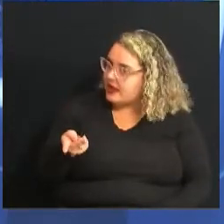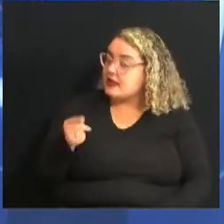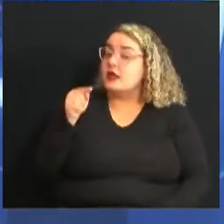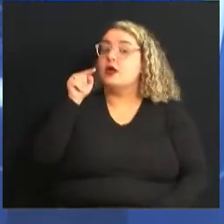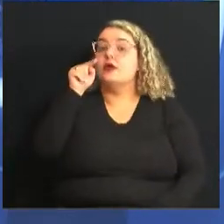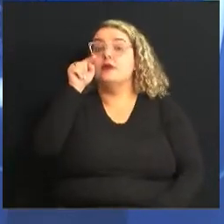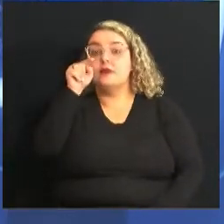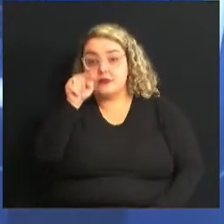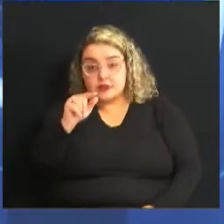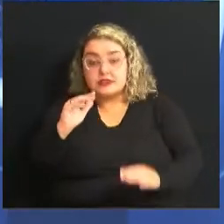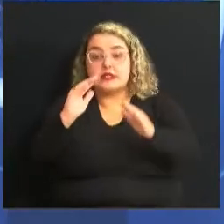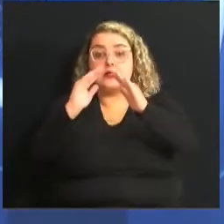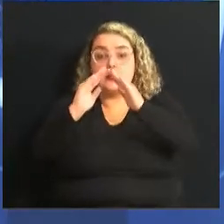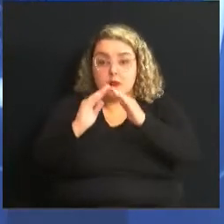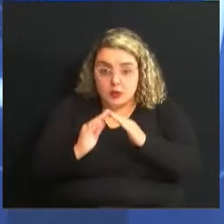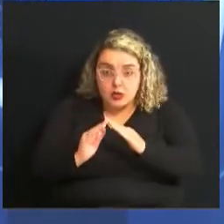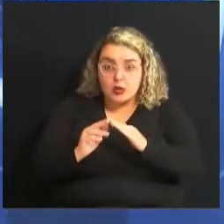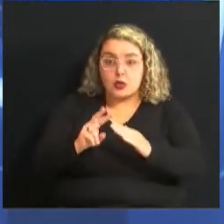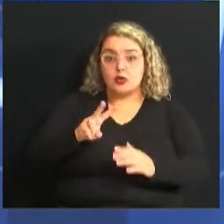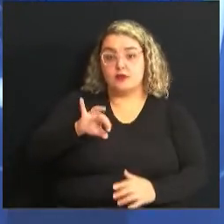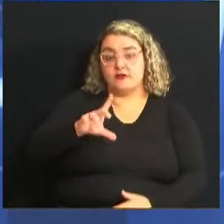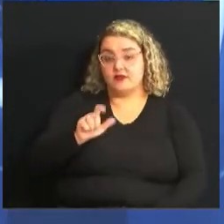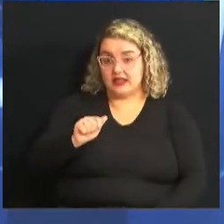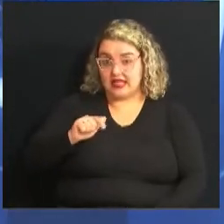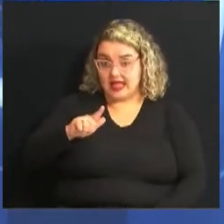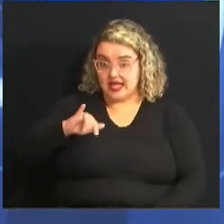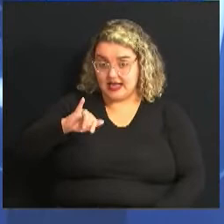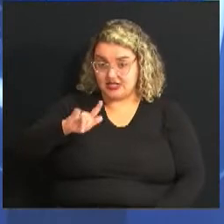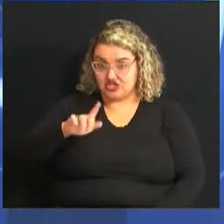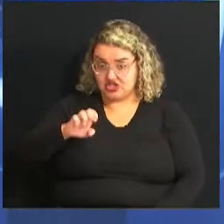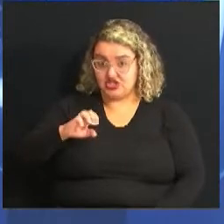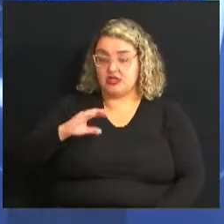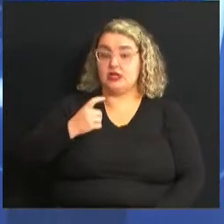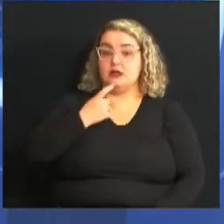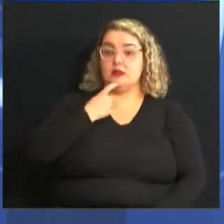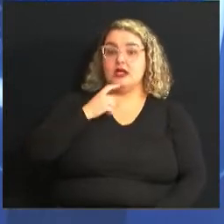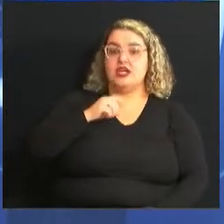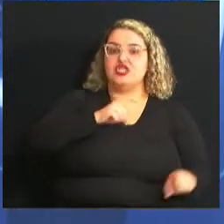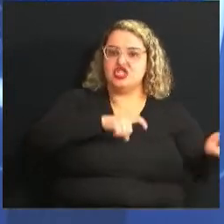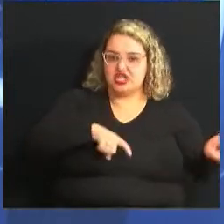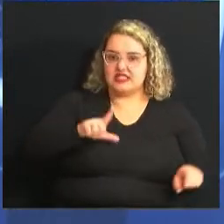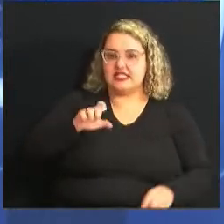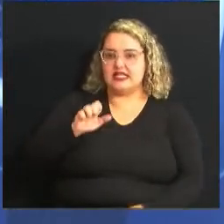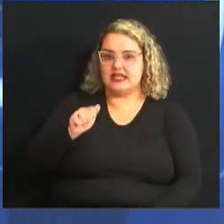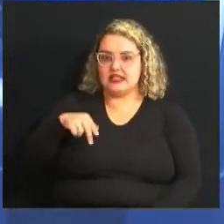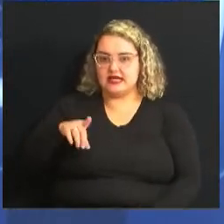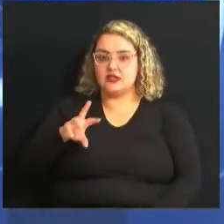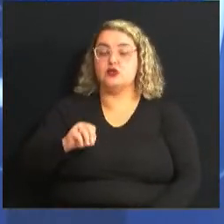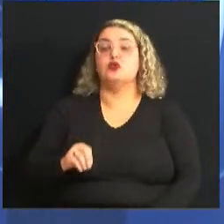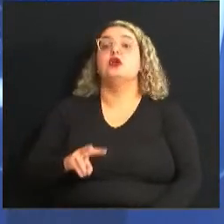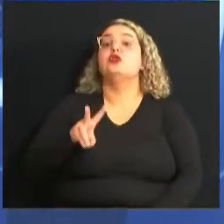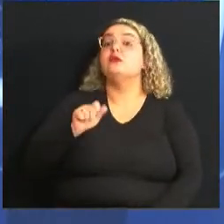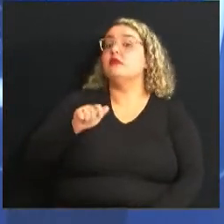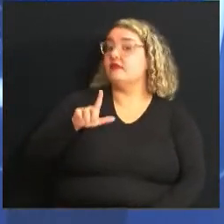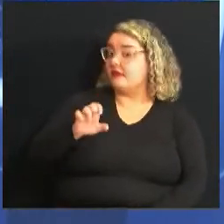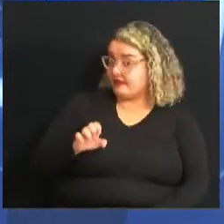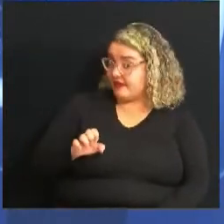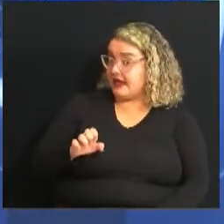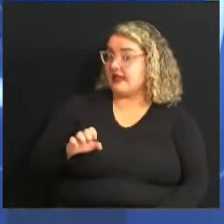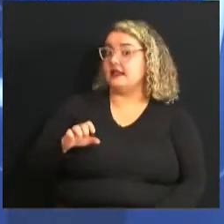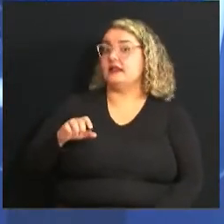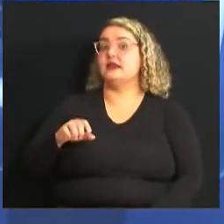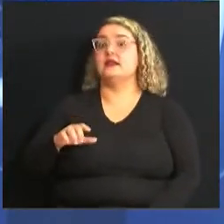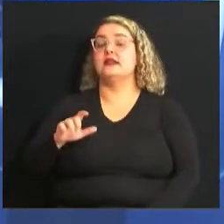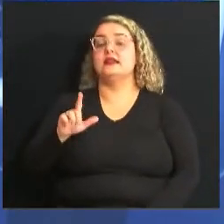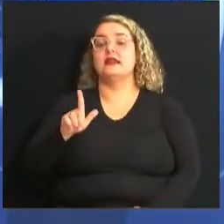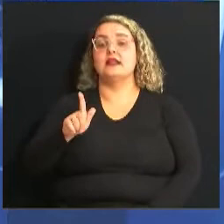que mora aí no Village Campinas, Chácaras Leandro e no Vale das Garças, vai ter que fazer a reserva de